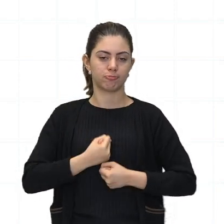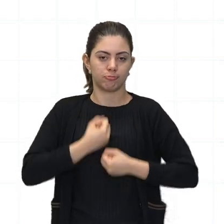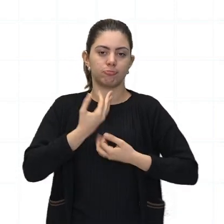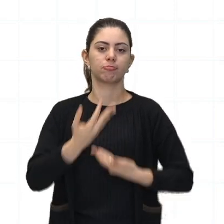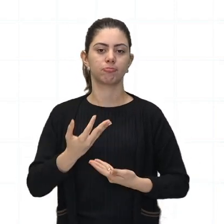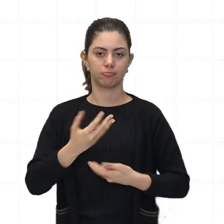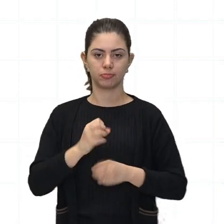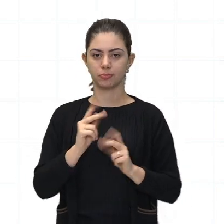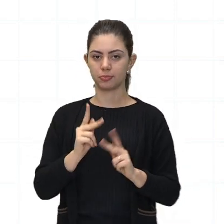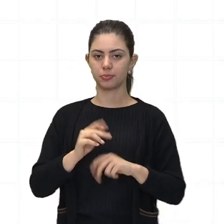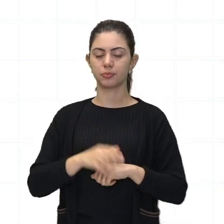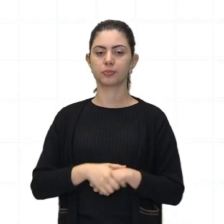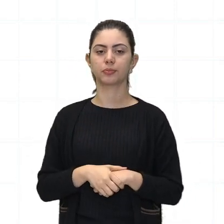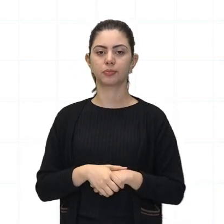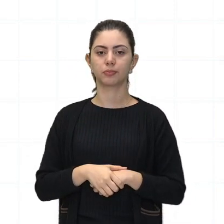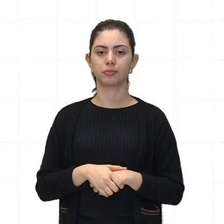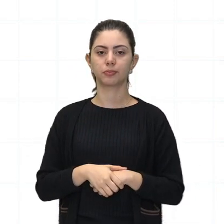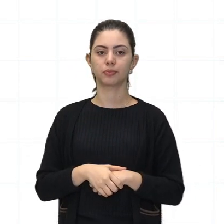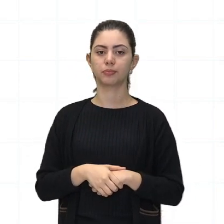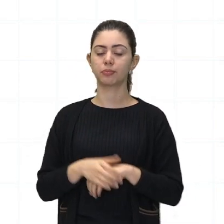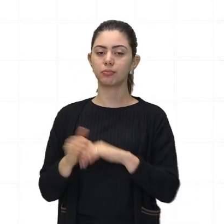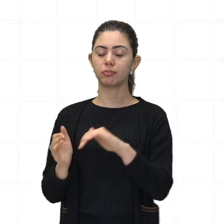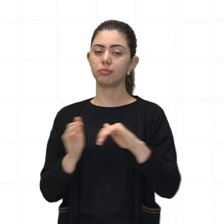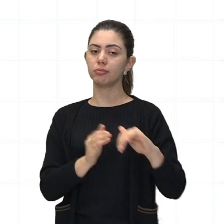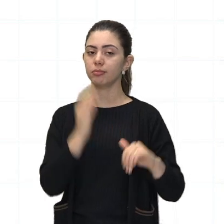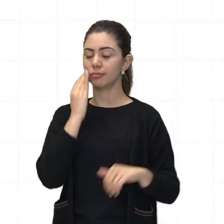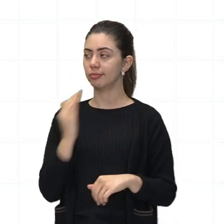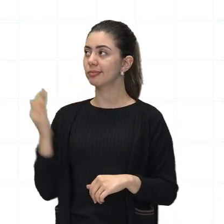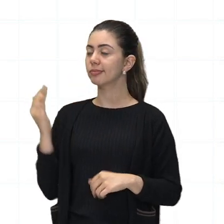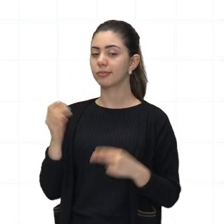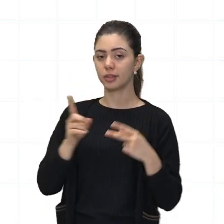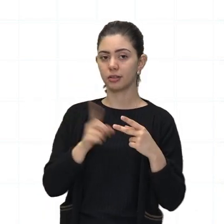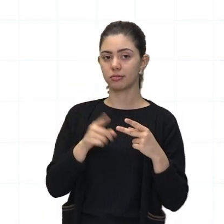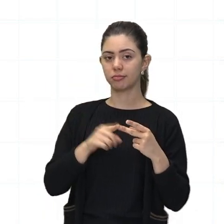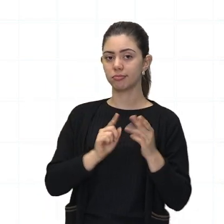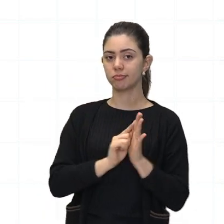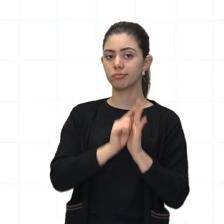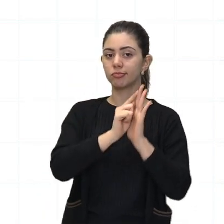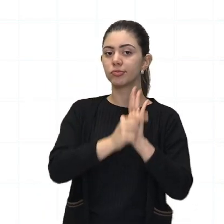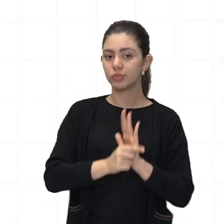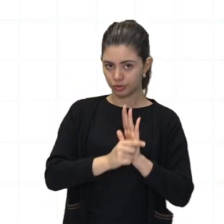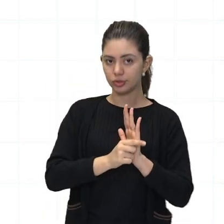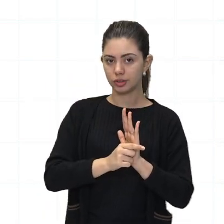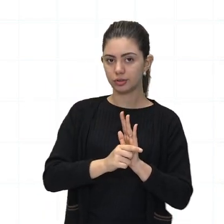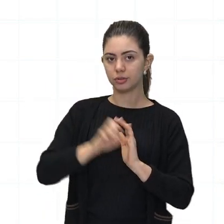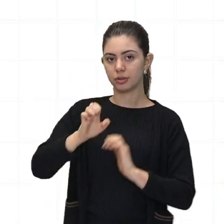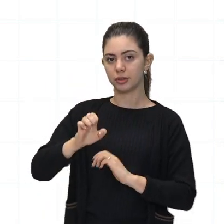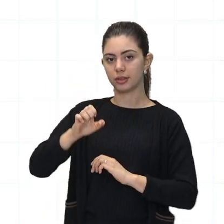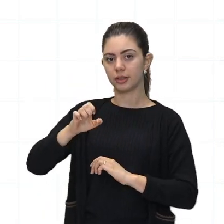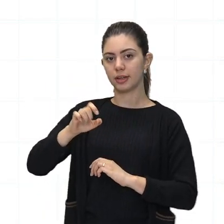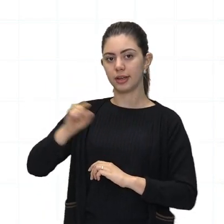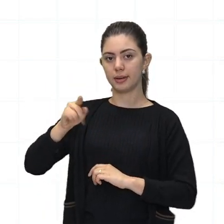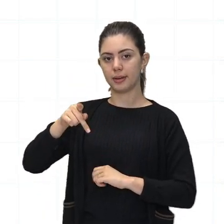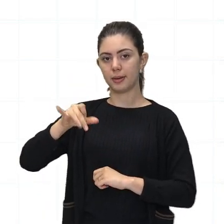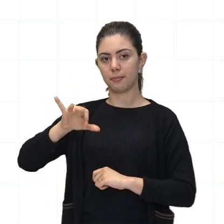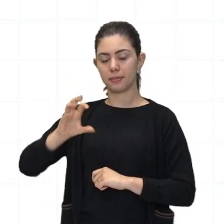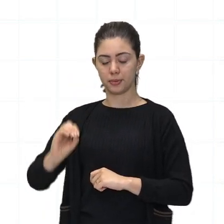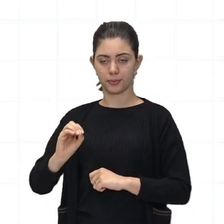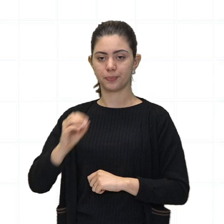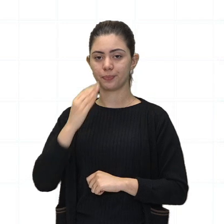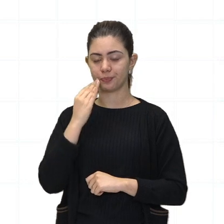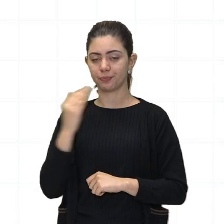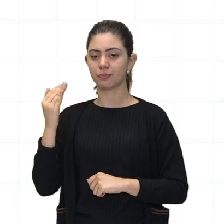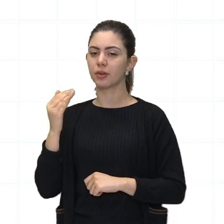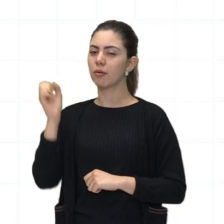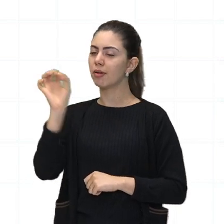expressar. Na sequência, nós temos o nosso segundo gênero literário, que é o gênero épico. E a